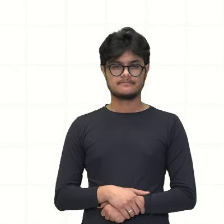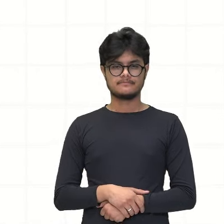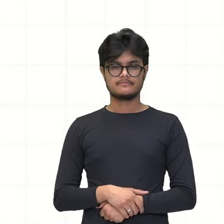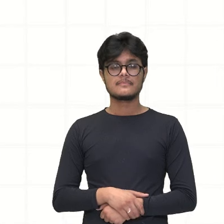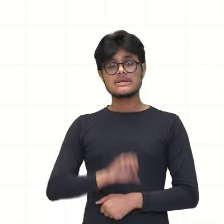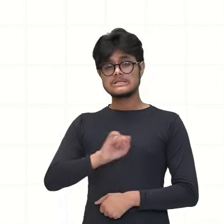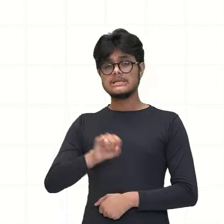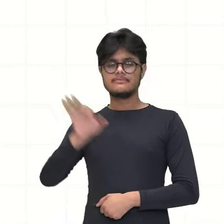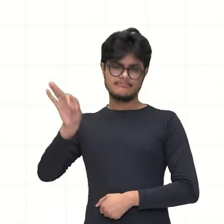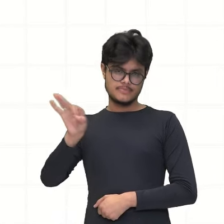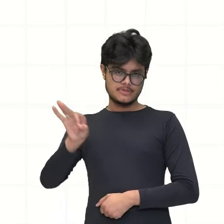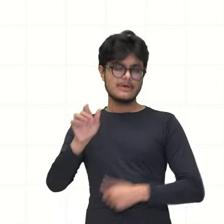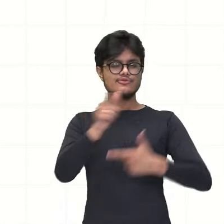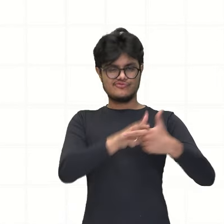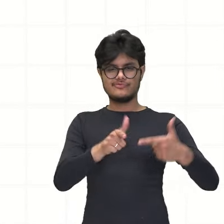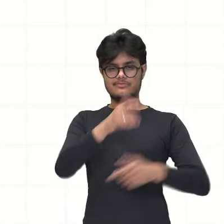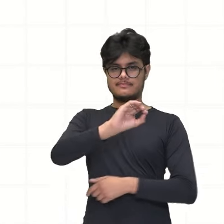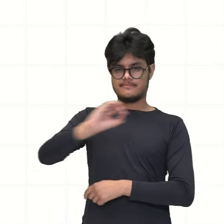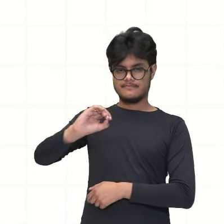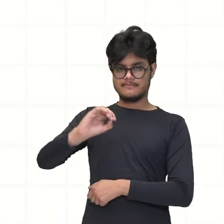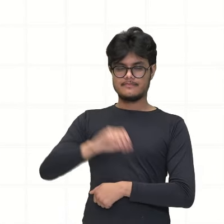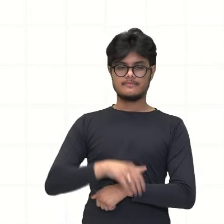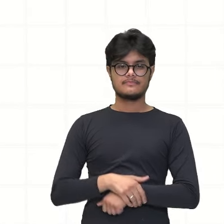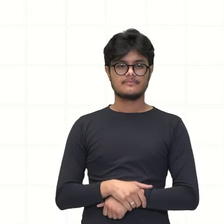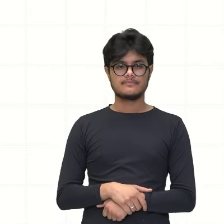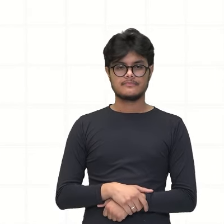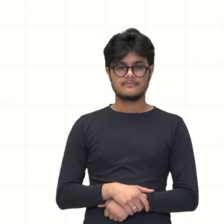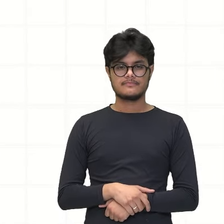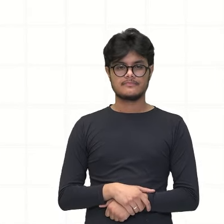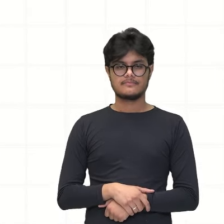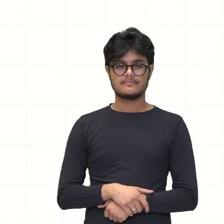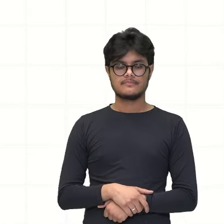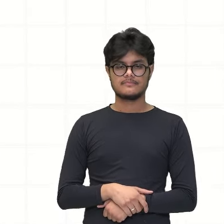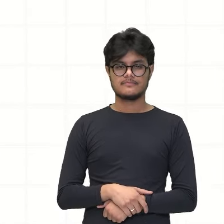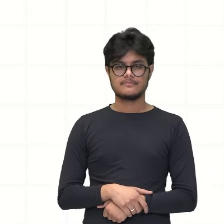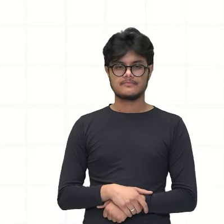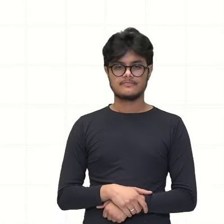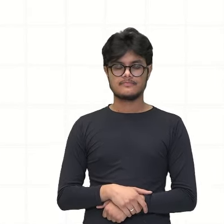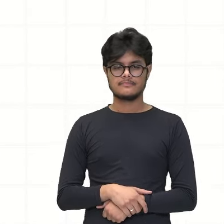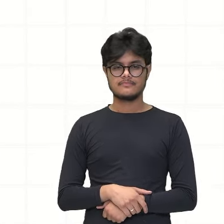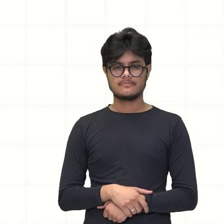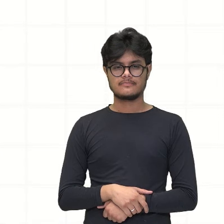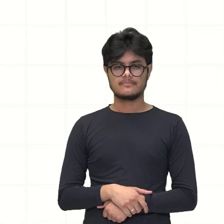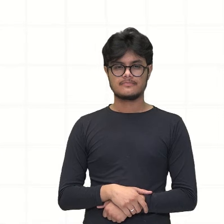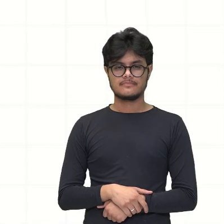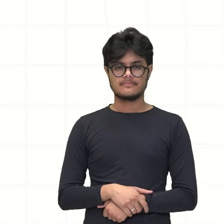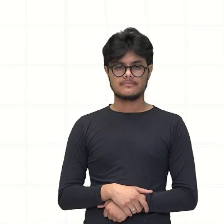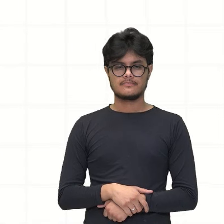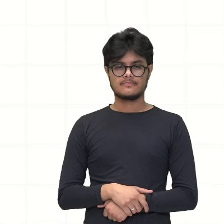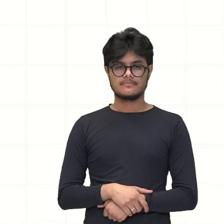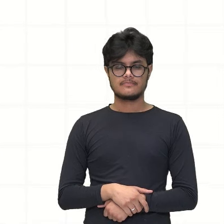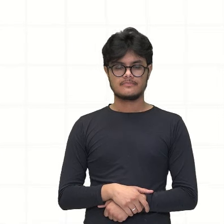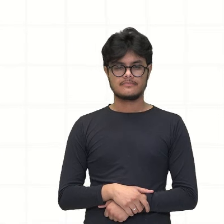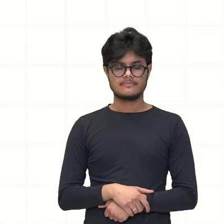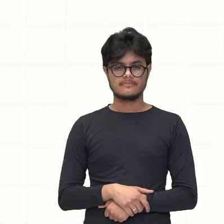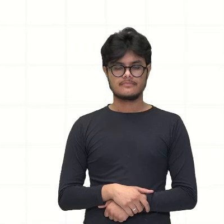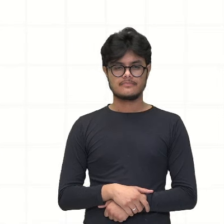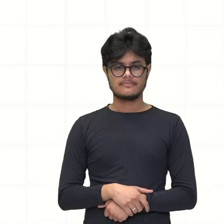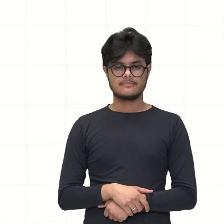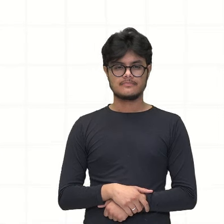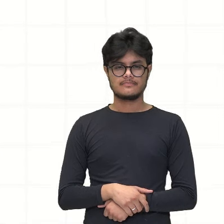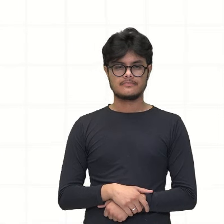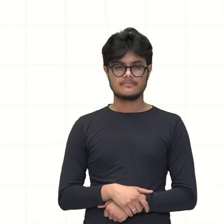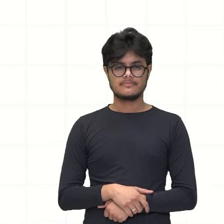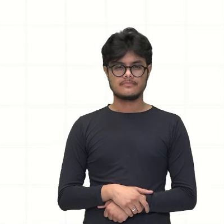percentual, eu posso trabalhar com ele também na forma decimal. Beleza? Porque fica mais fácil a multiplicação.